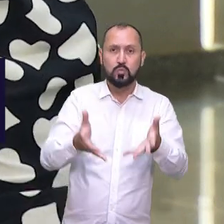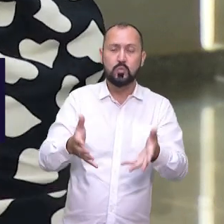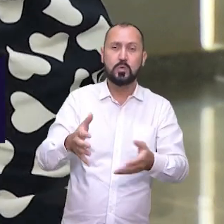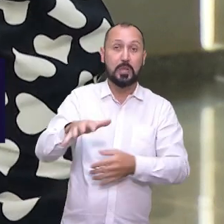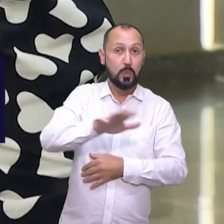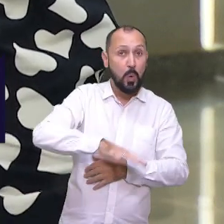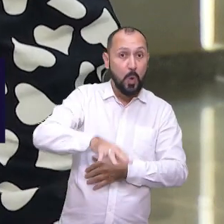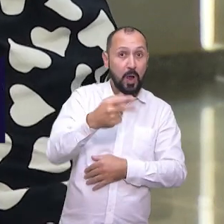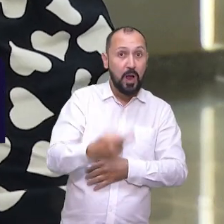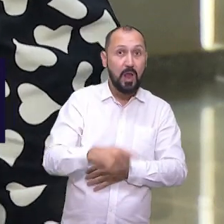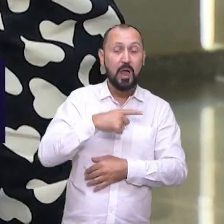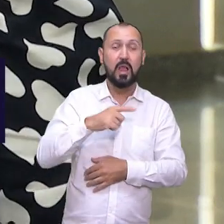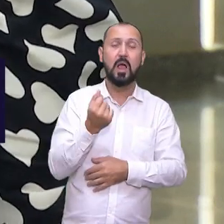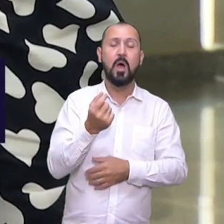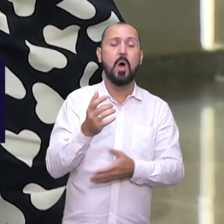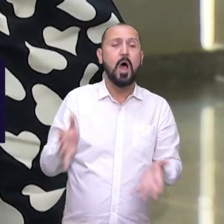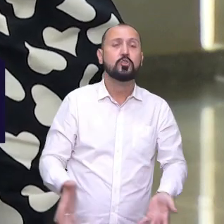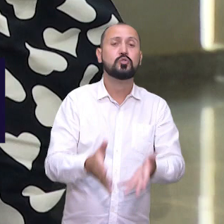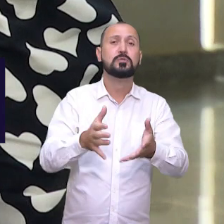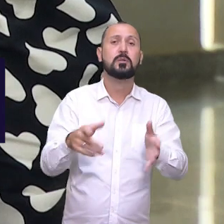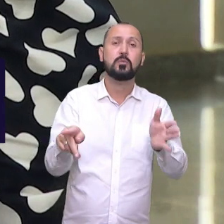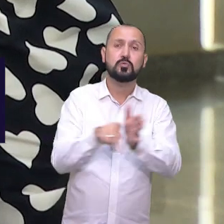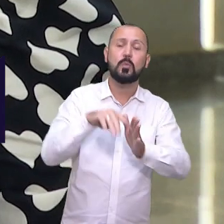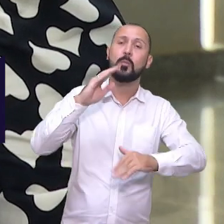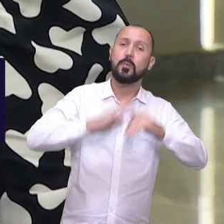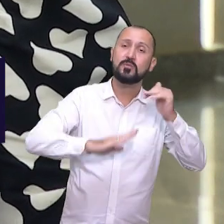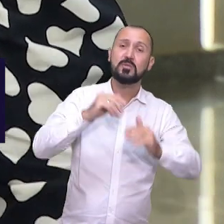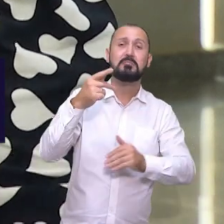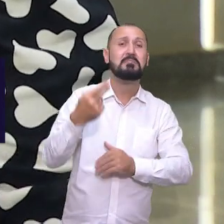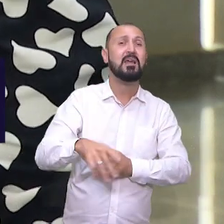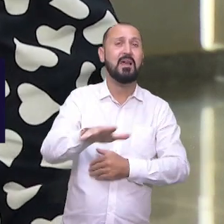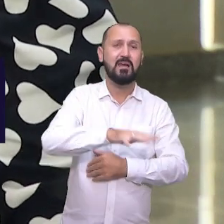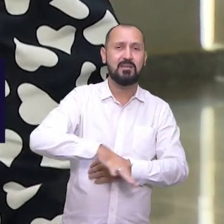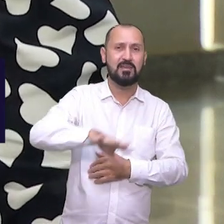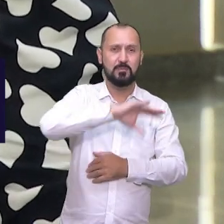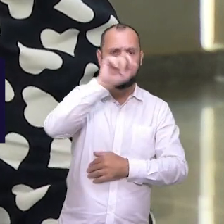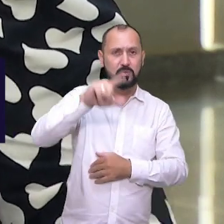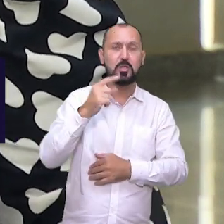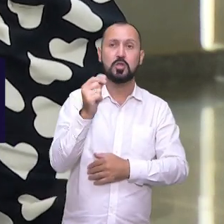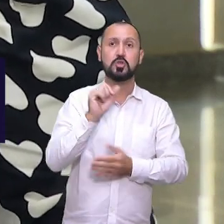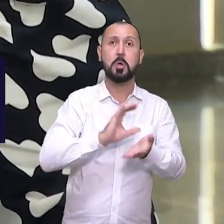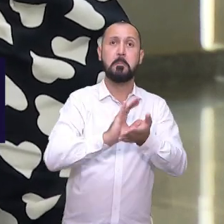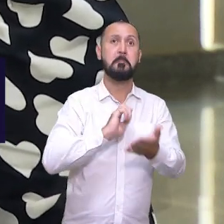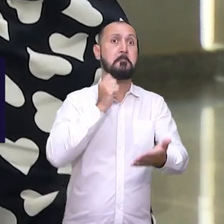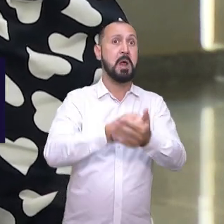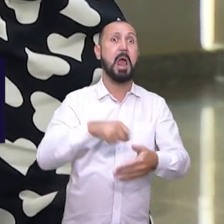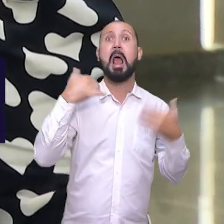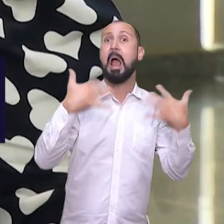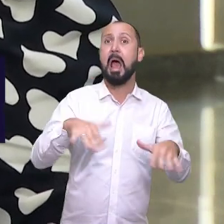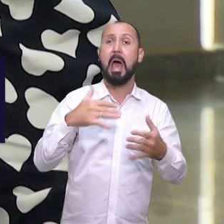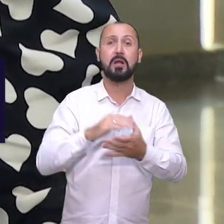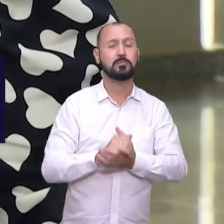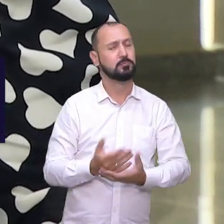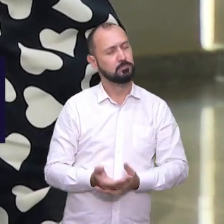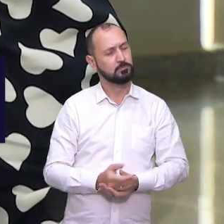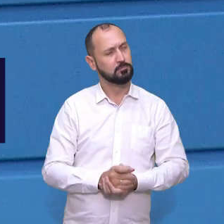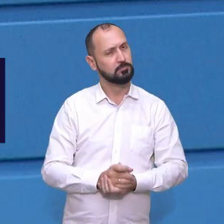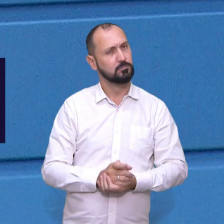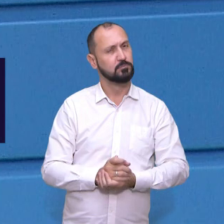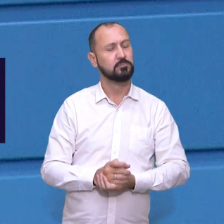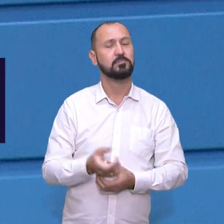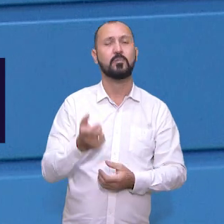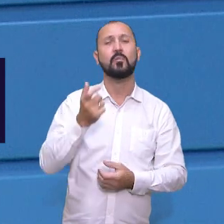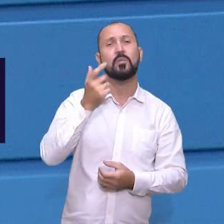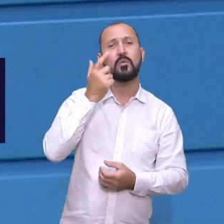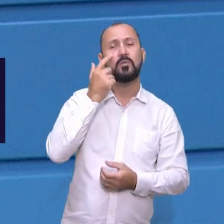a cultura local, valorizando os artistas da terra sem que haja exageros nos valores dos contratos.